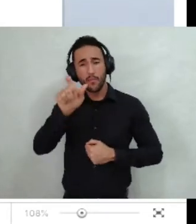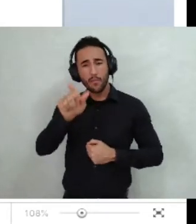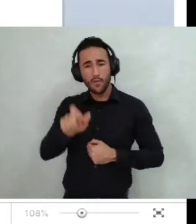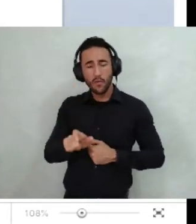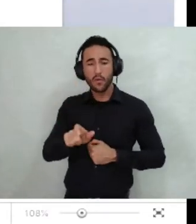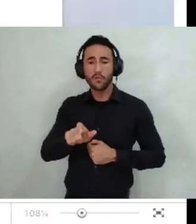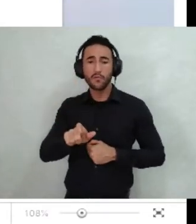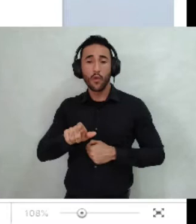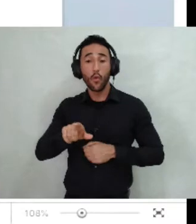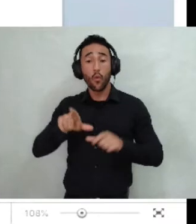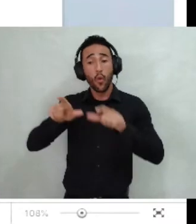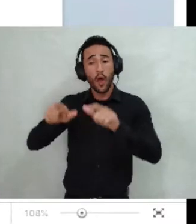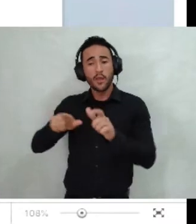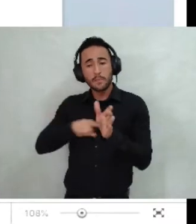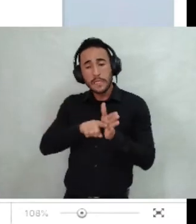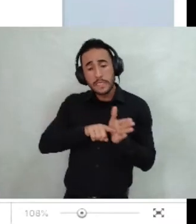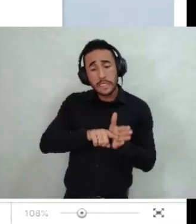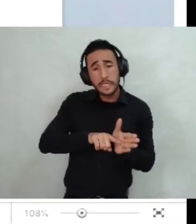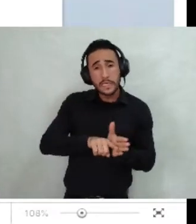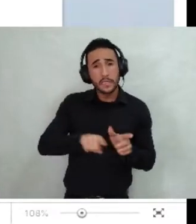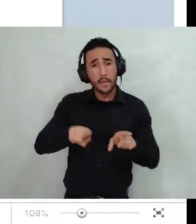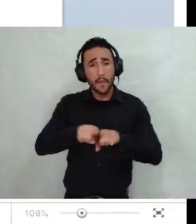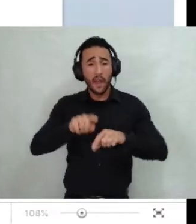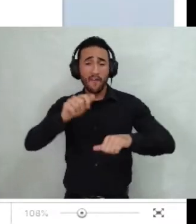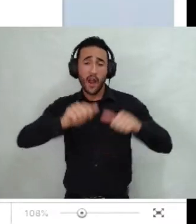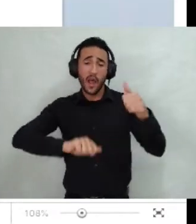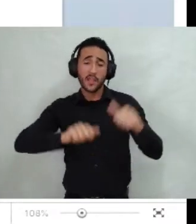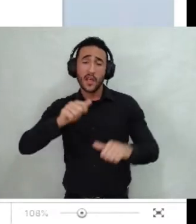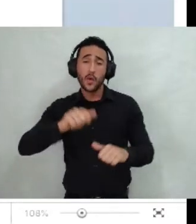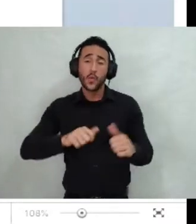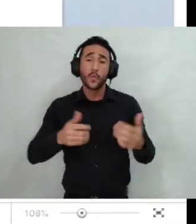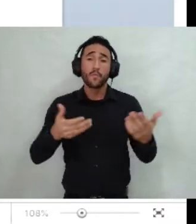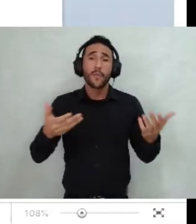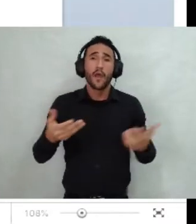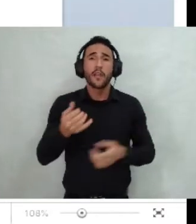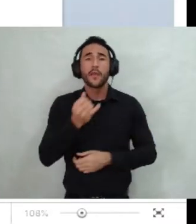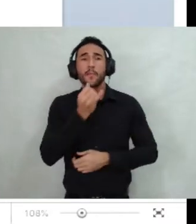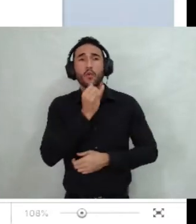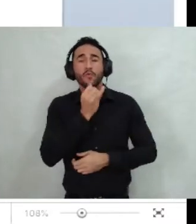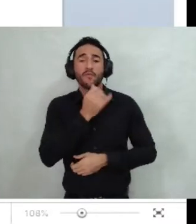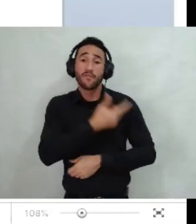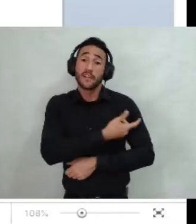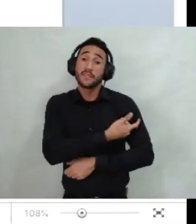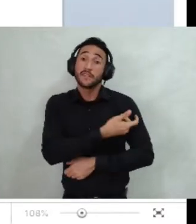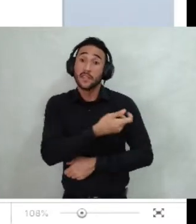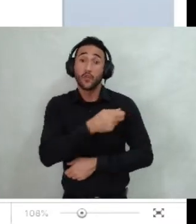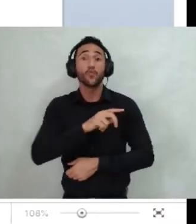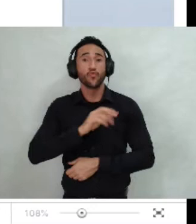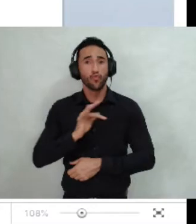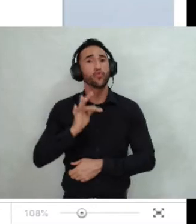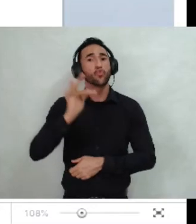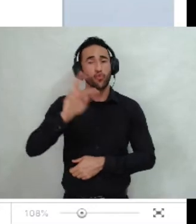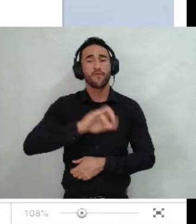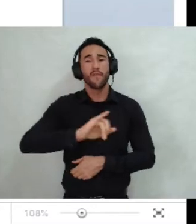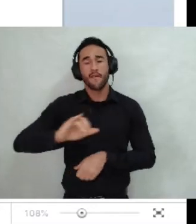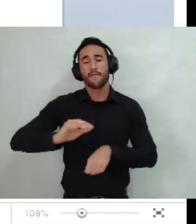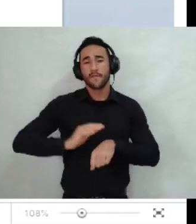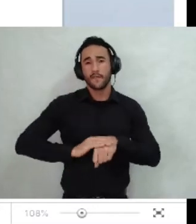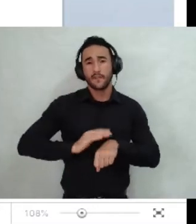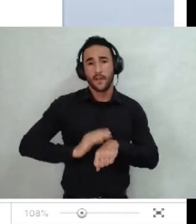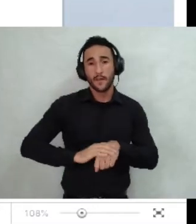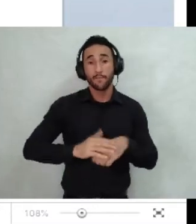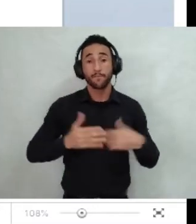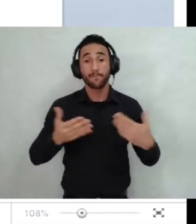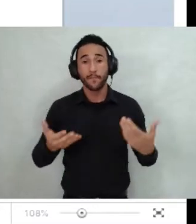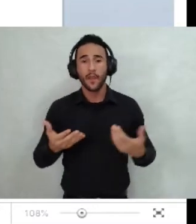para avaliação, por exemplo, das vacinas que nós vamos ter e a resposta